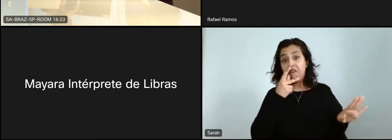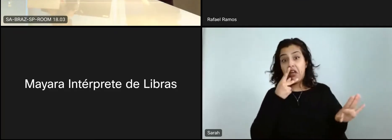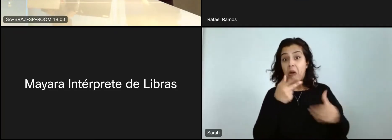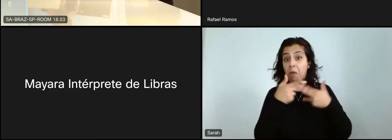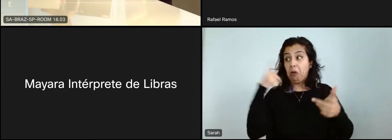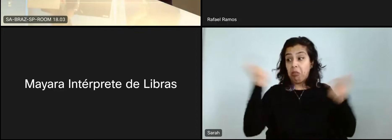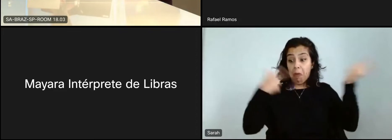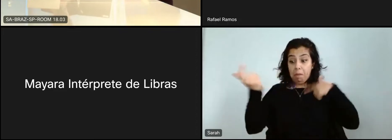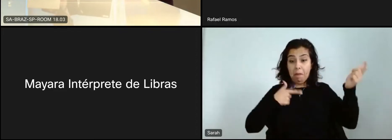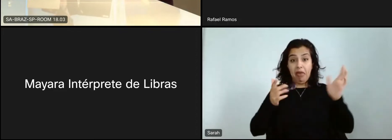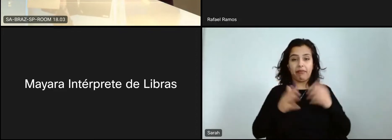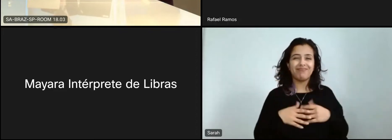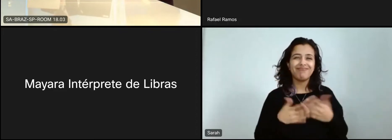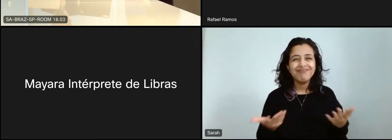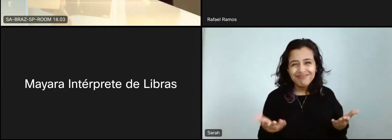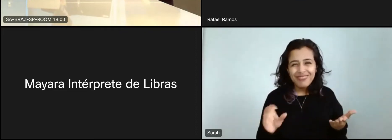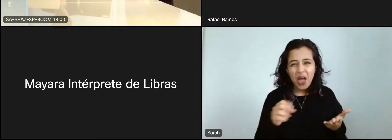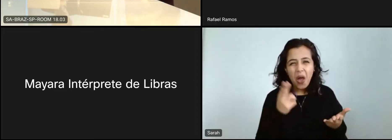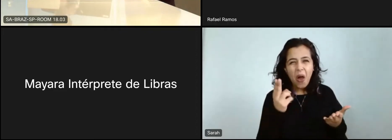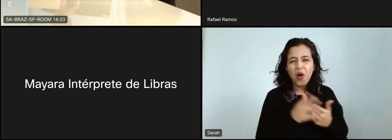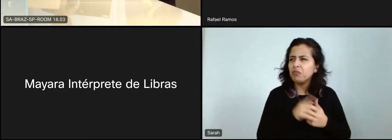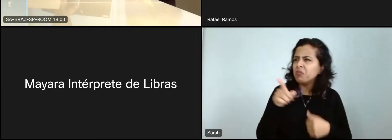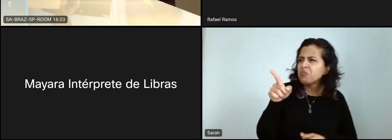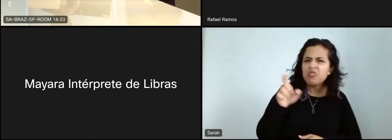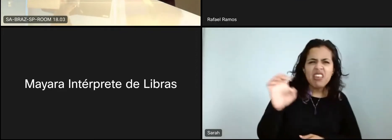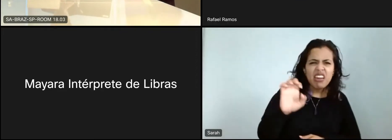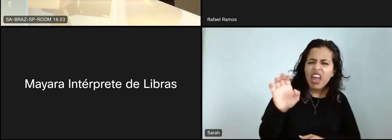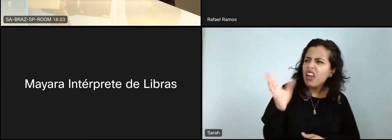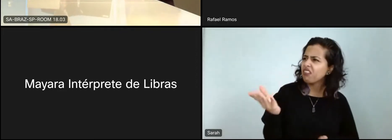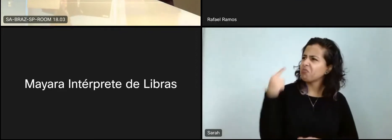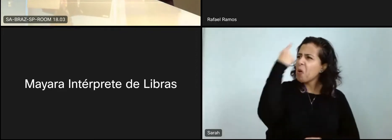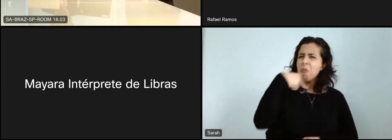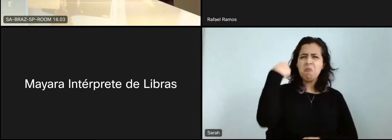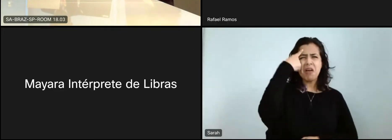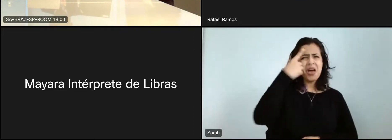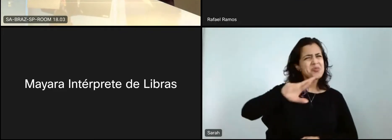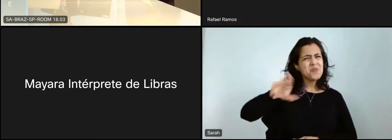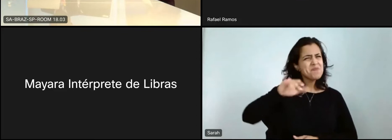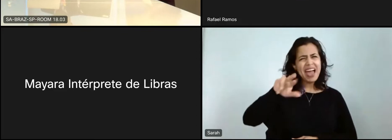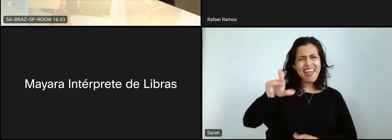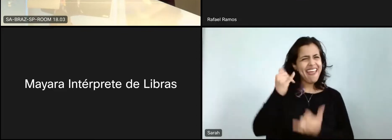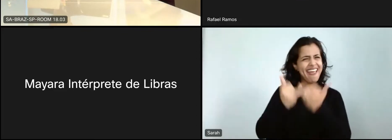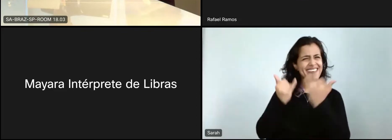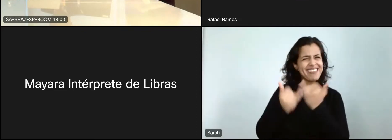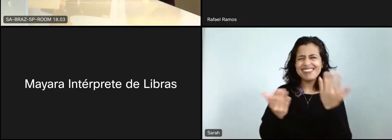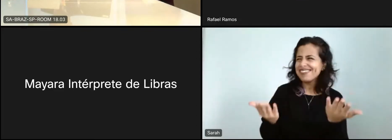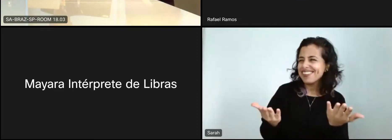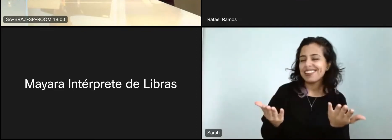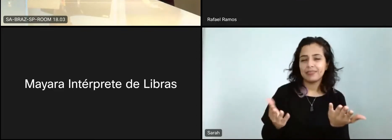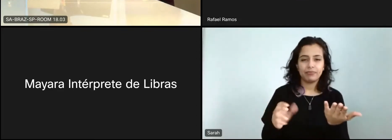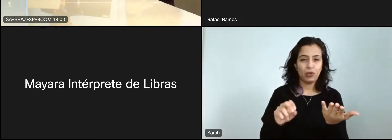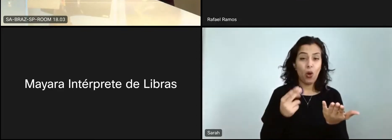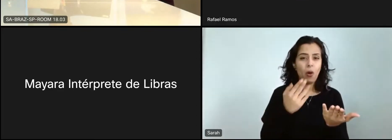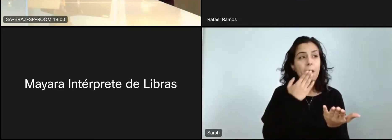Nossa, ele é gay? Nem dá pinta. Ou, pede ajuda pro Zezinho X, porque como